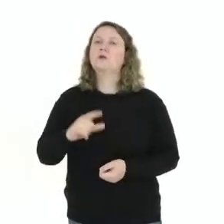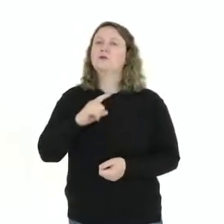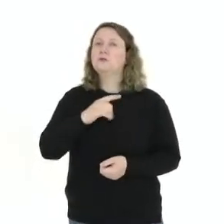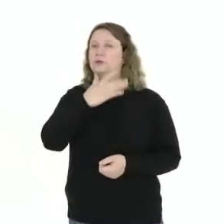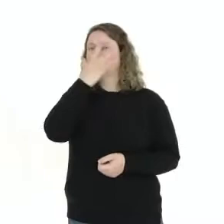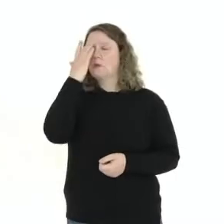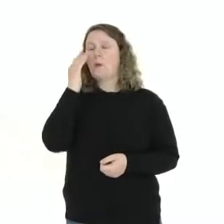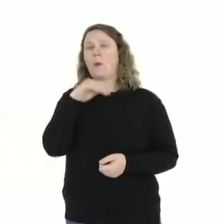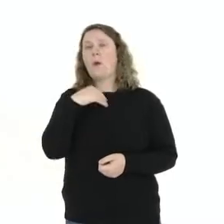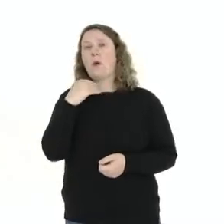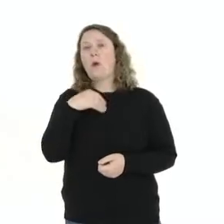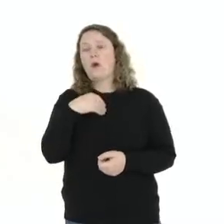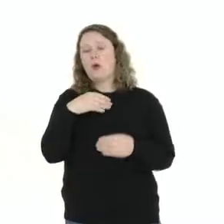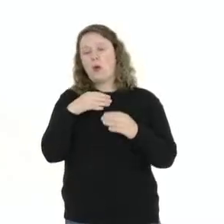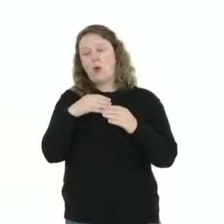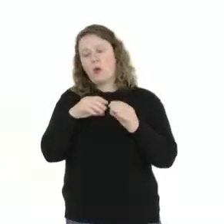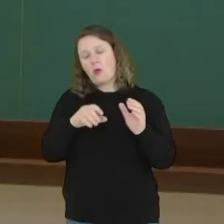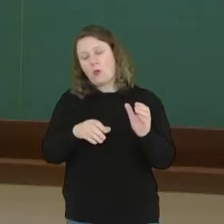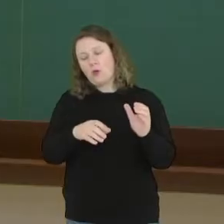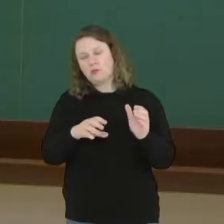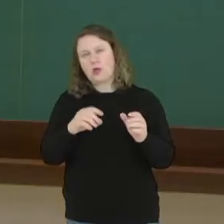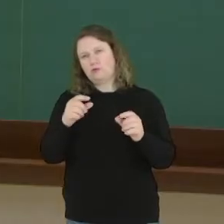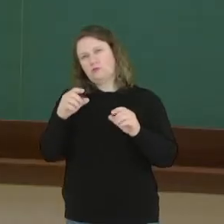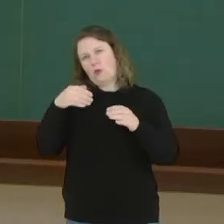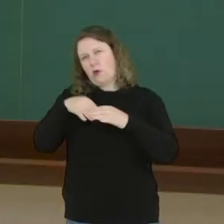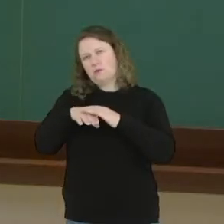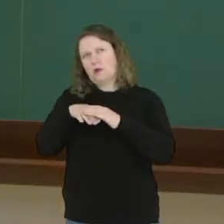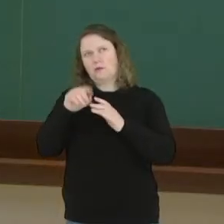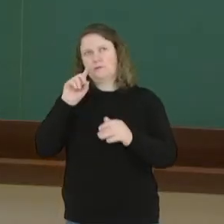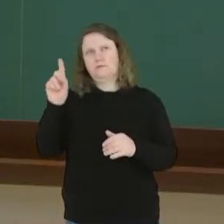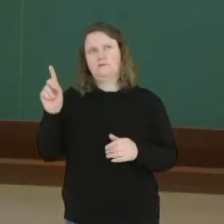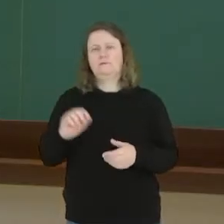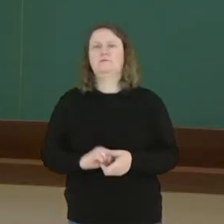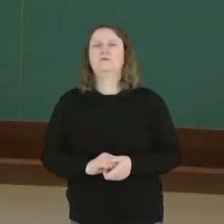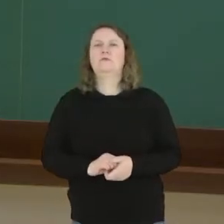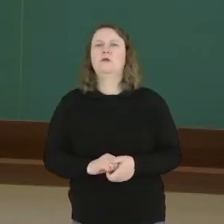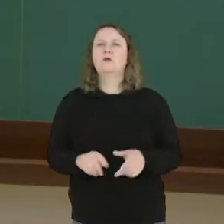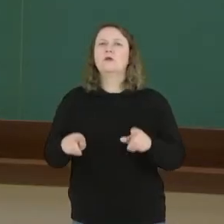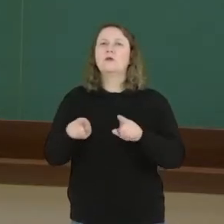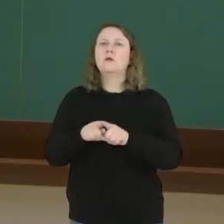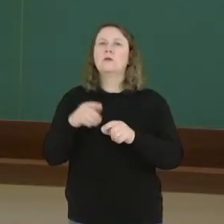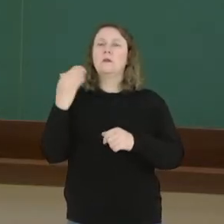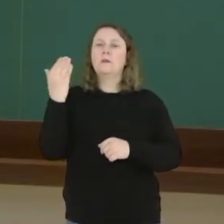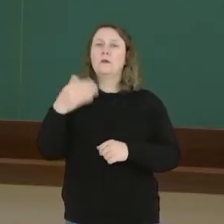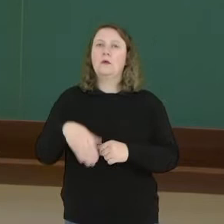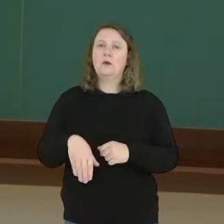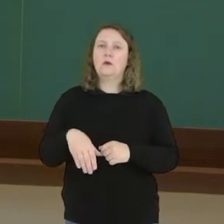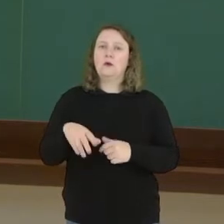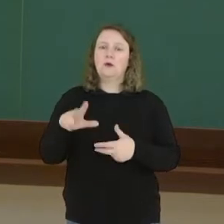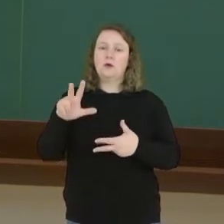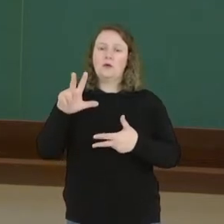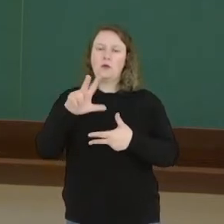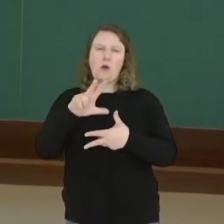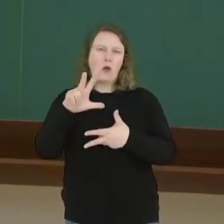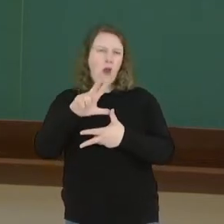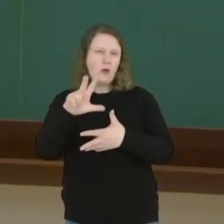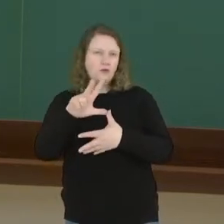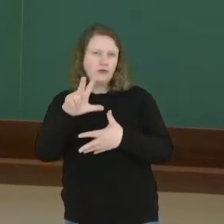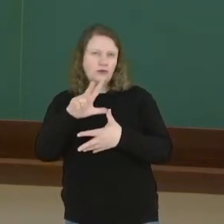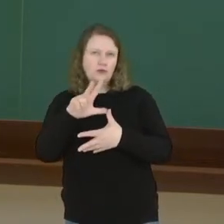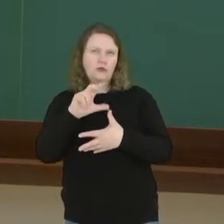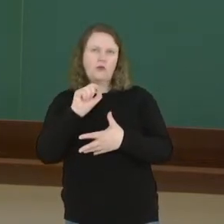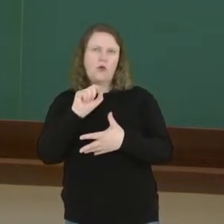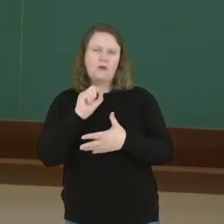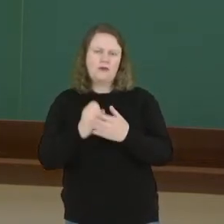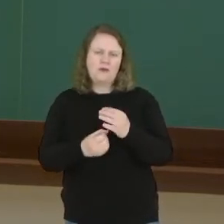morte, e é de origem etrusca, o que comprova que os latinos não foram apenas os fundadores de Roma, e